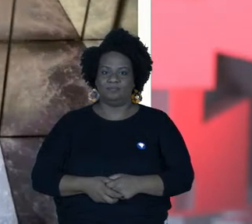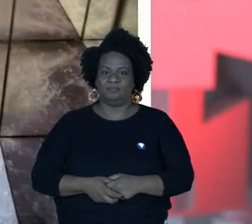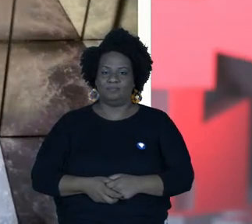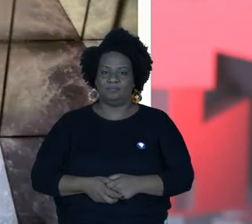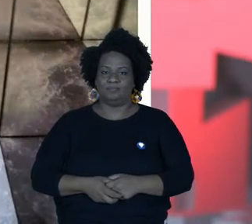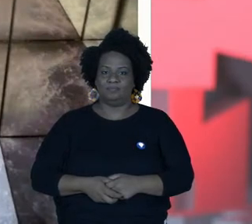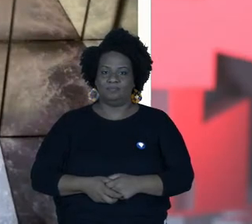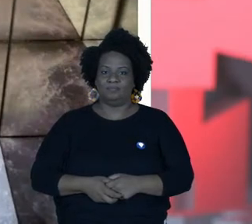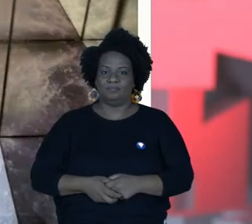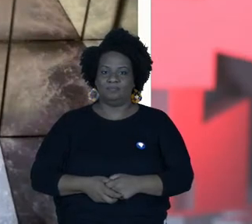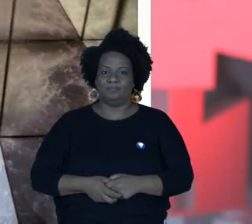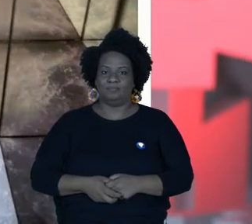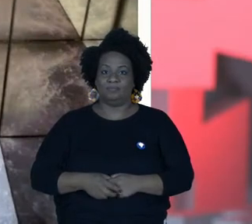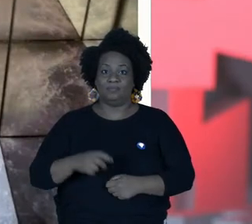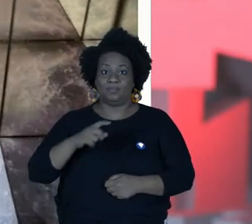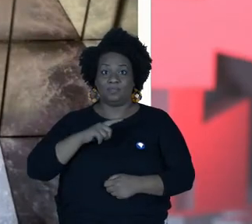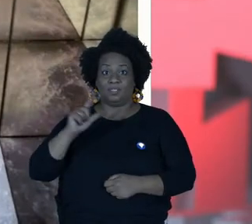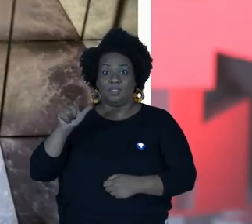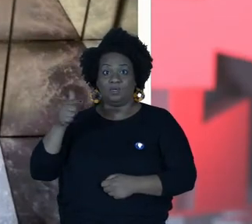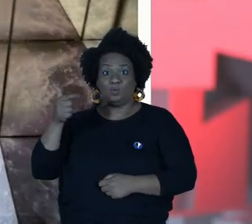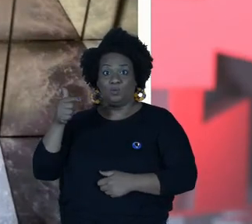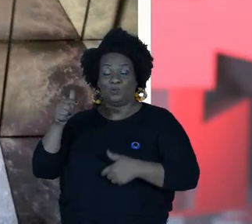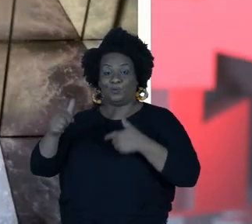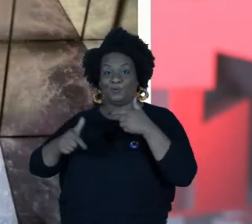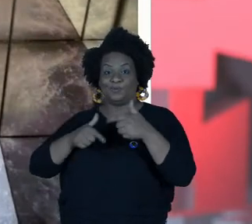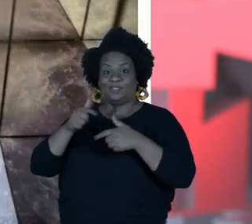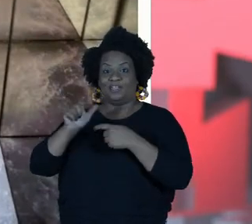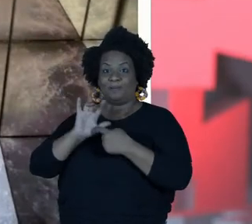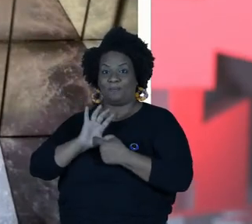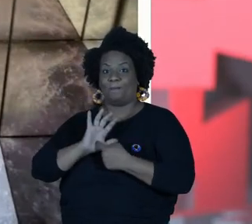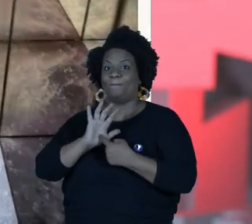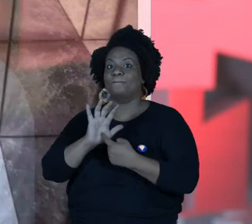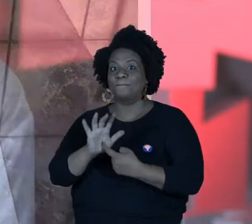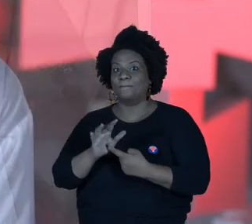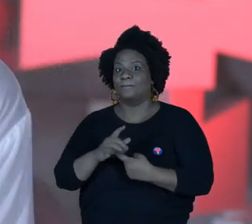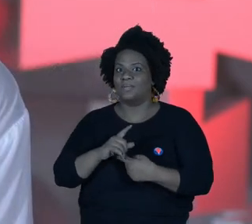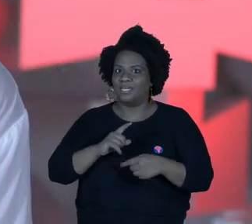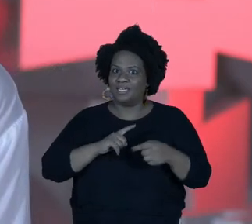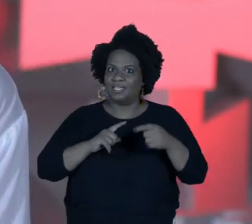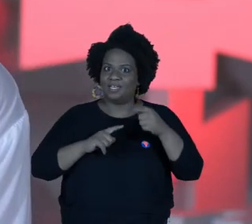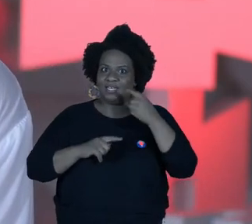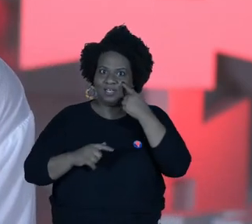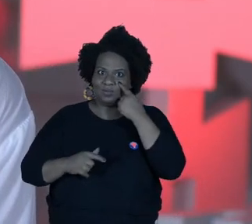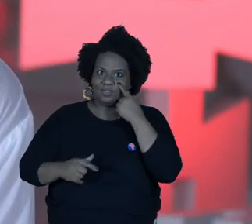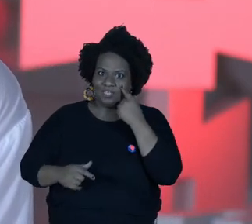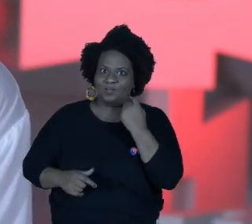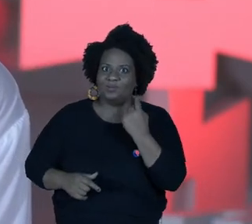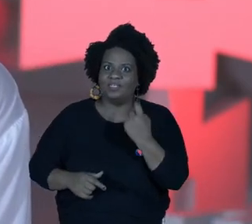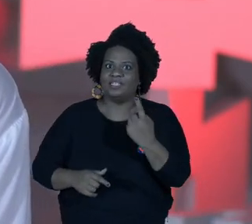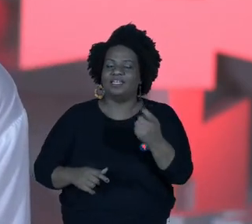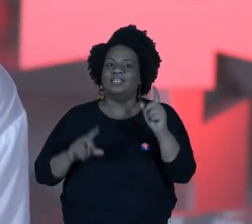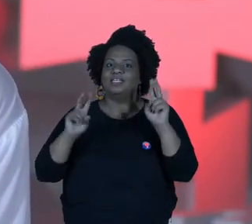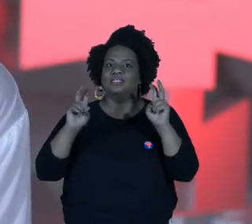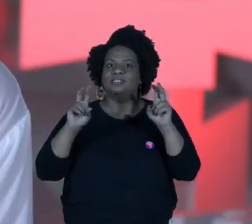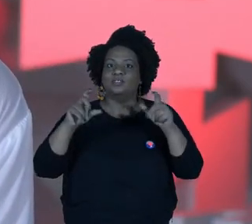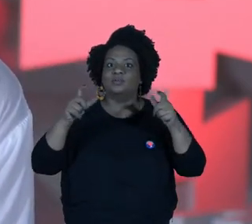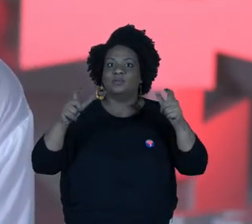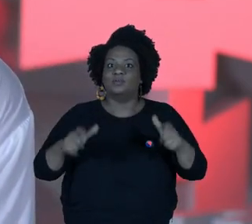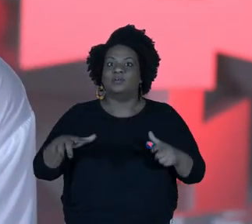E eu trouxe um outro trabalho também, porque eu tenho tido muito interesse em investigar essa questão espacial no meu